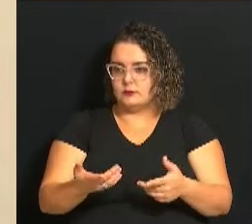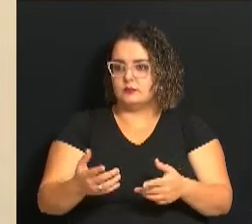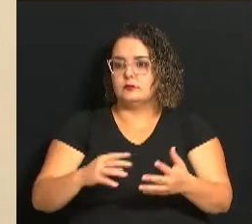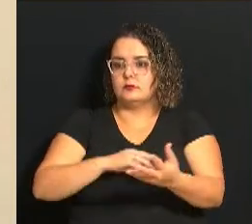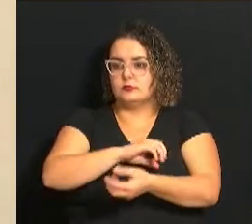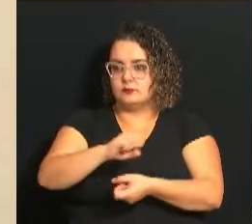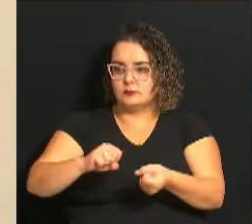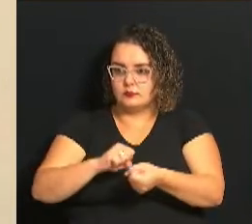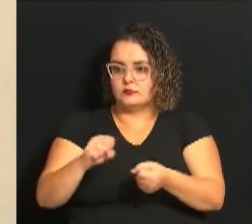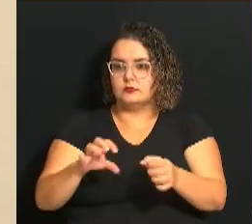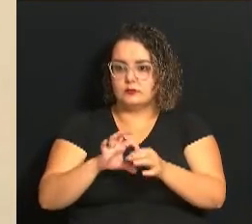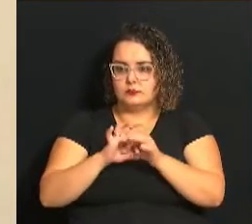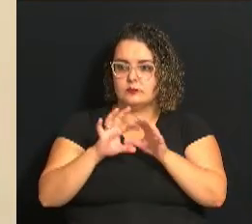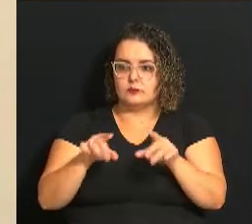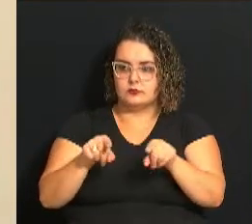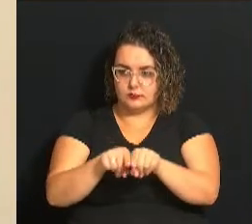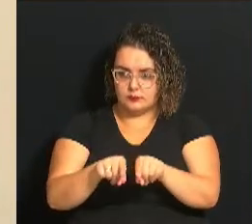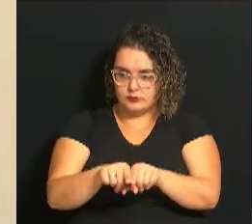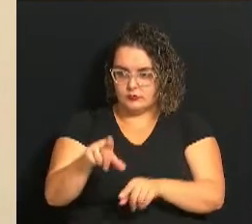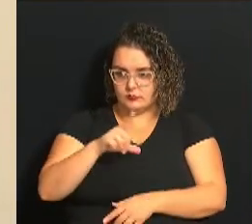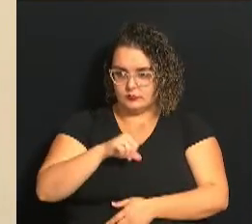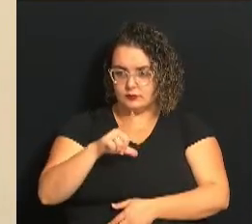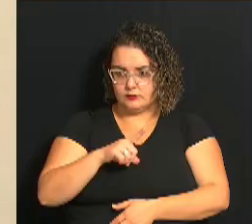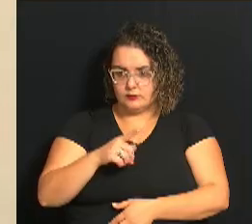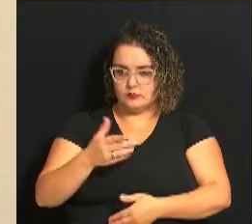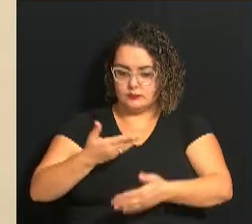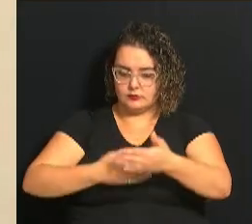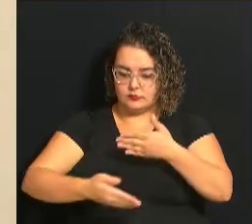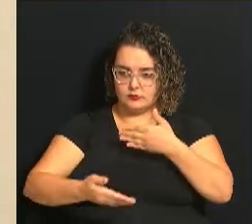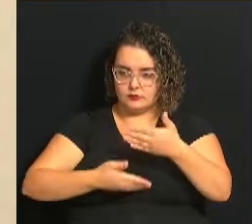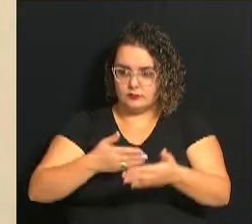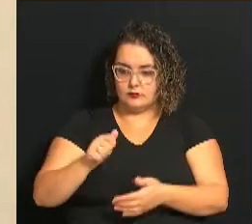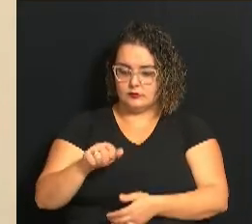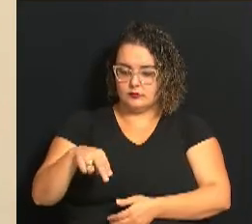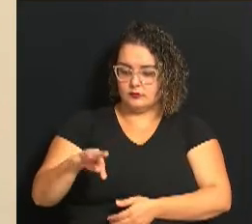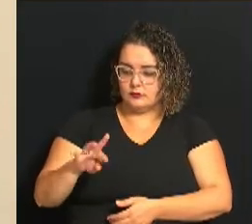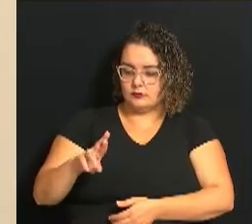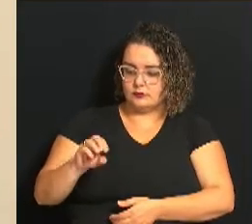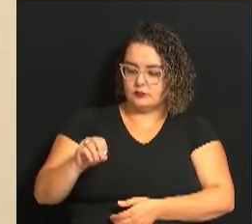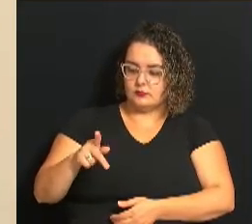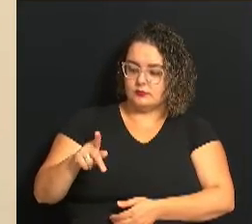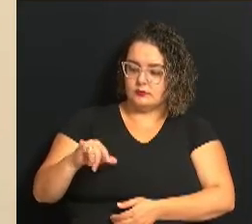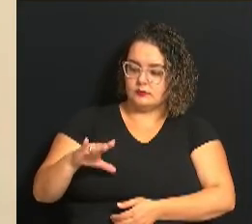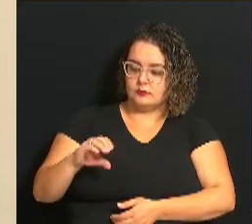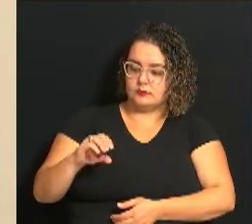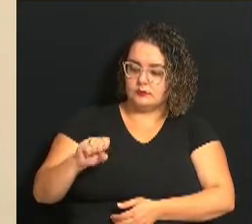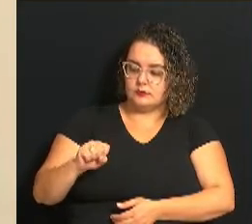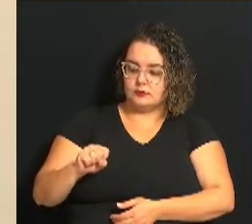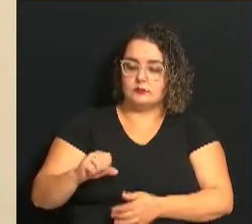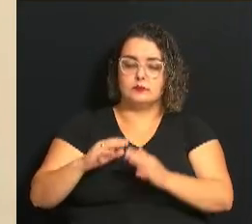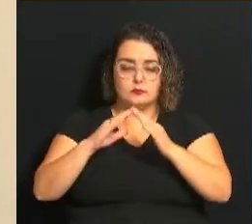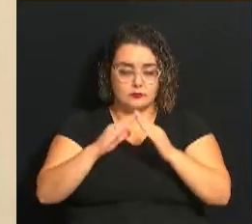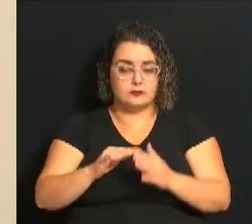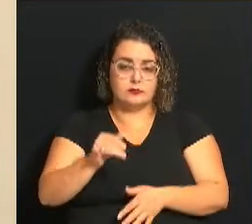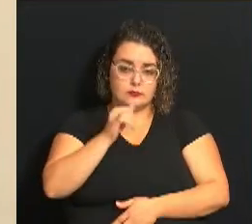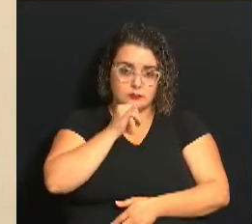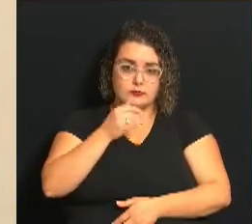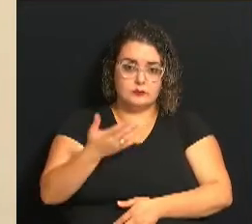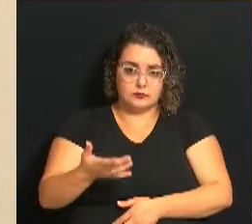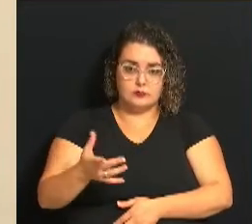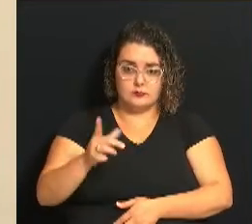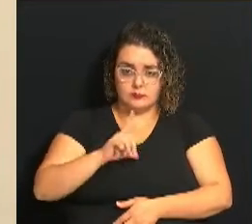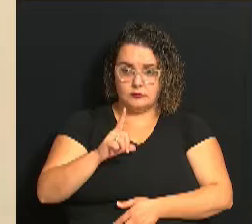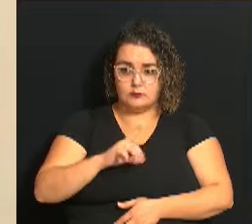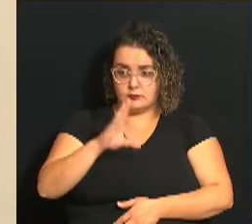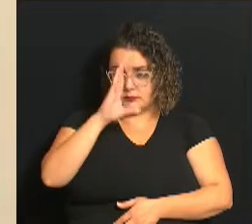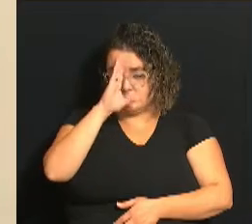ela permite que você tenha aí a compatibilização de usos antrópicos, né, de moradias, por exemplo, que é o que a gente tem